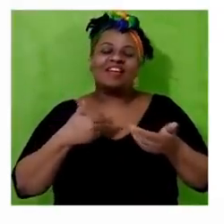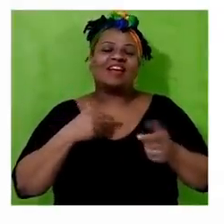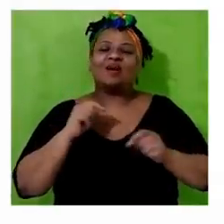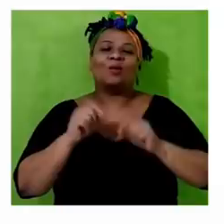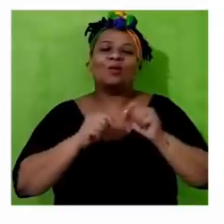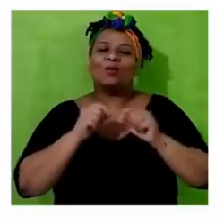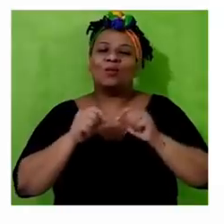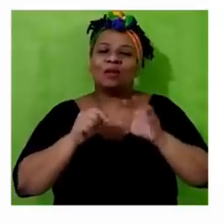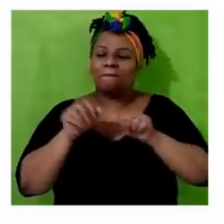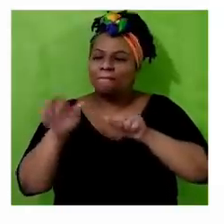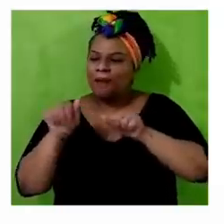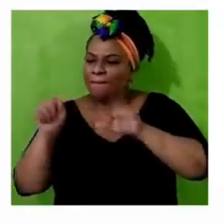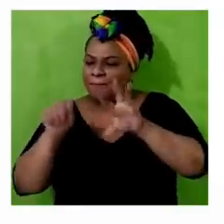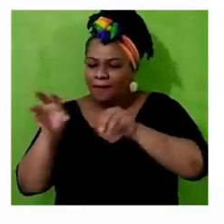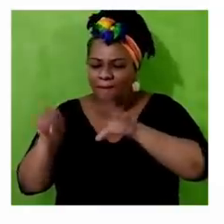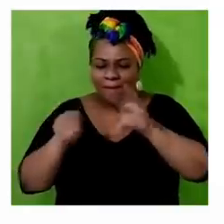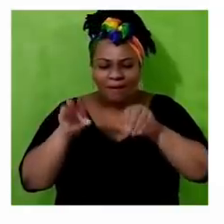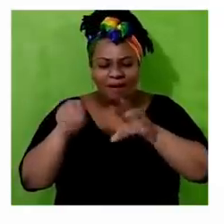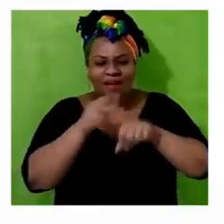Tô